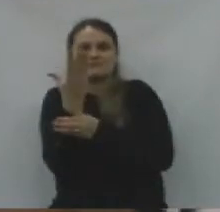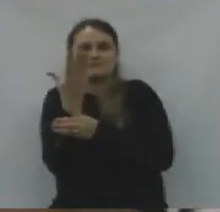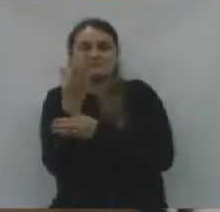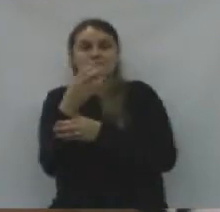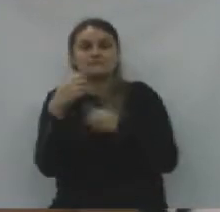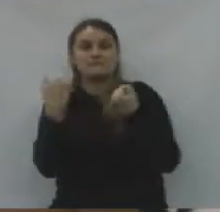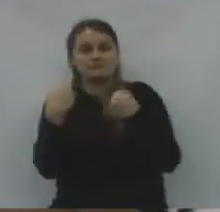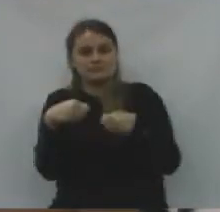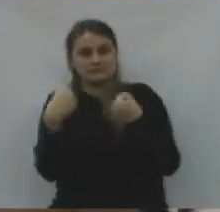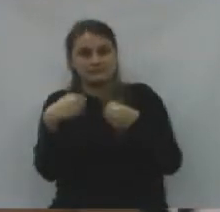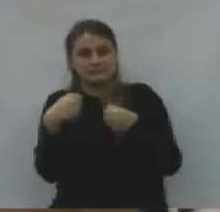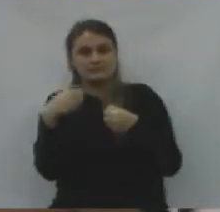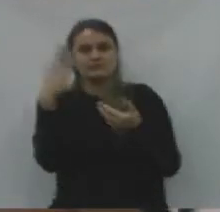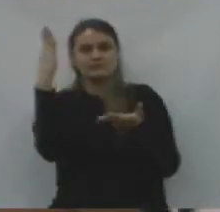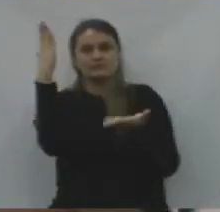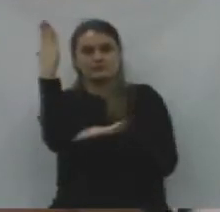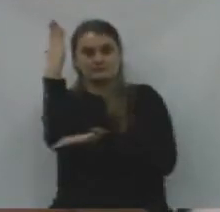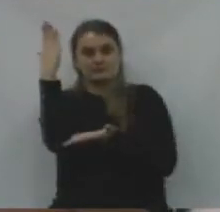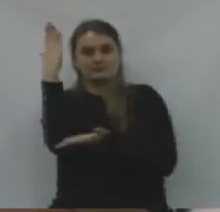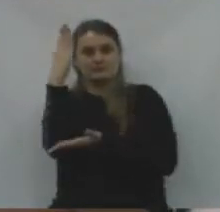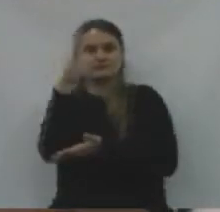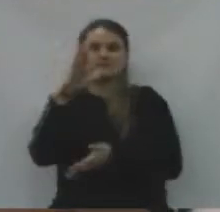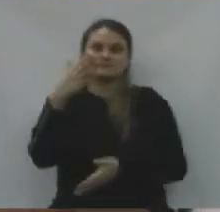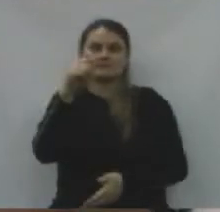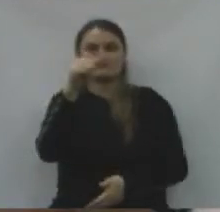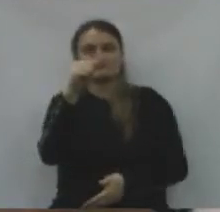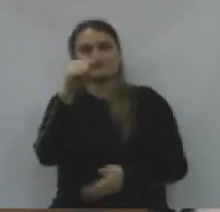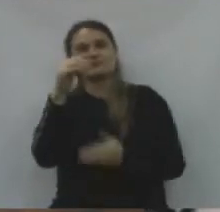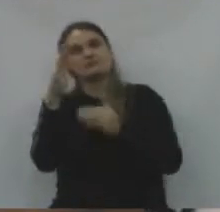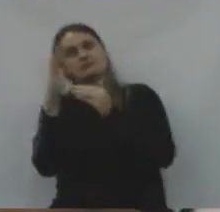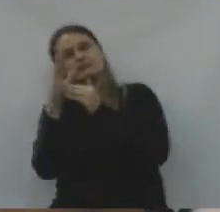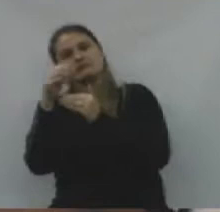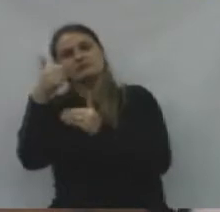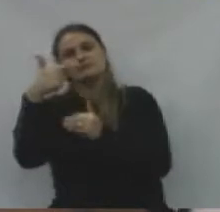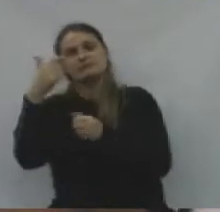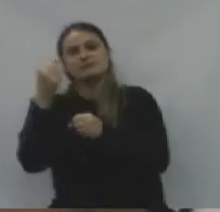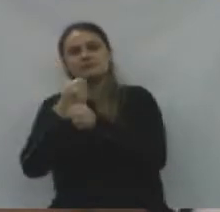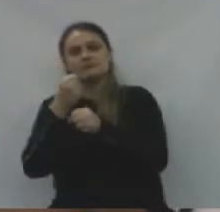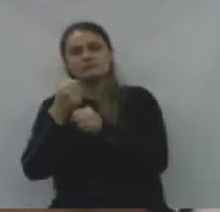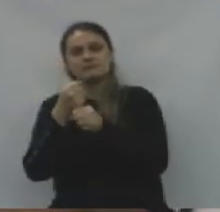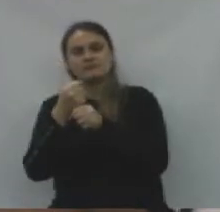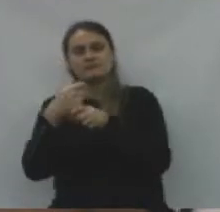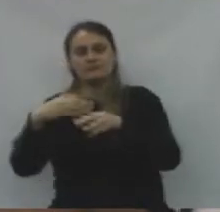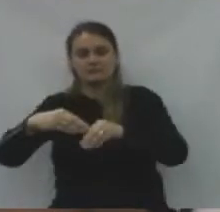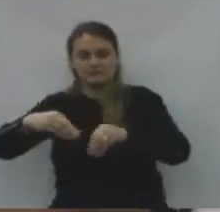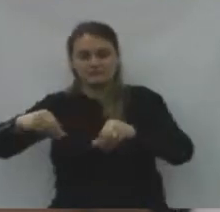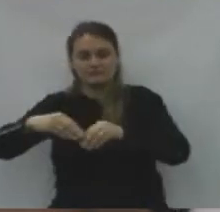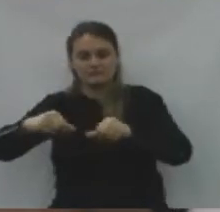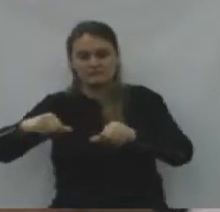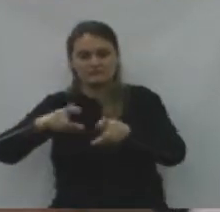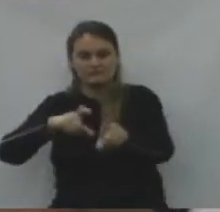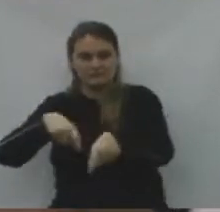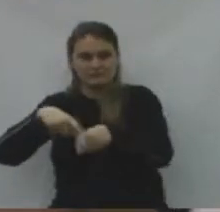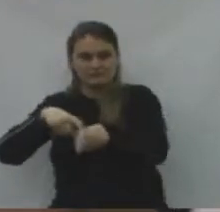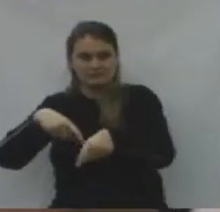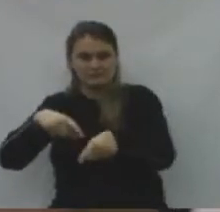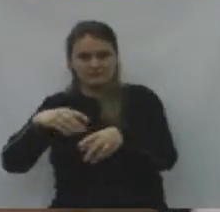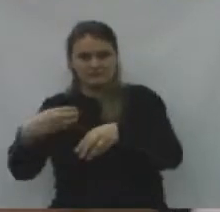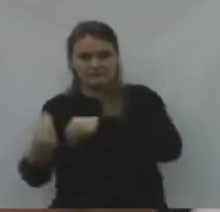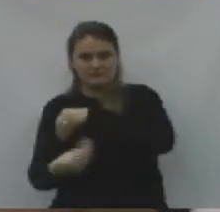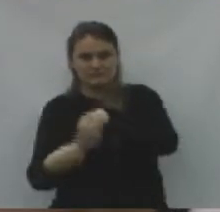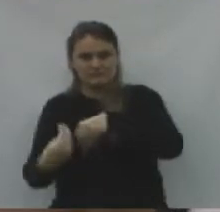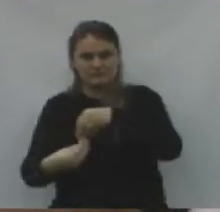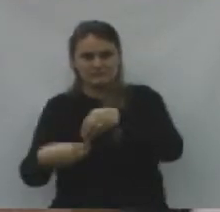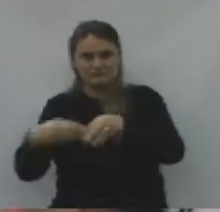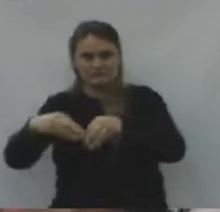se ela não for cortada entre os sete e 12 anos e à terra queimada ou roçada ou mexida